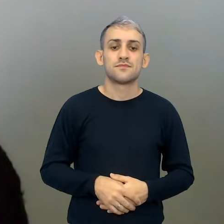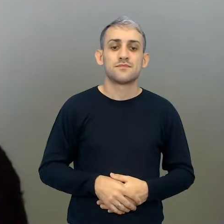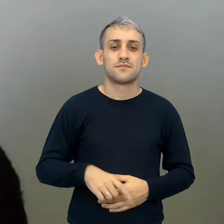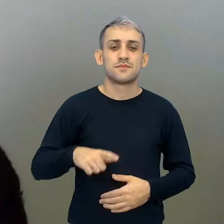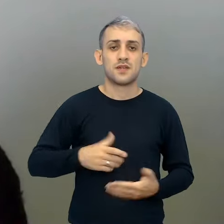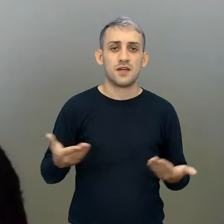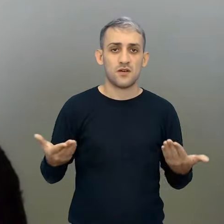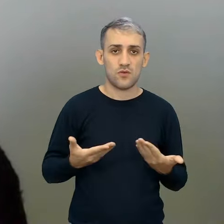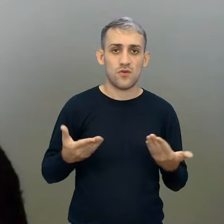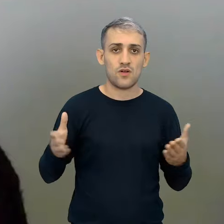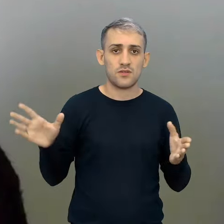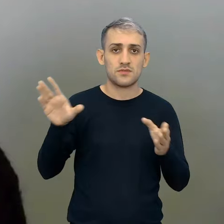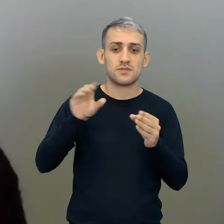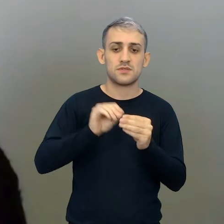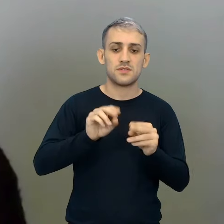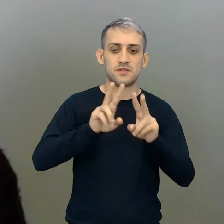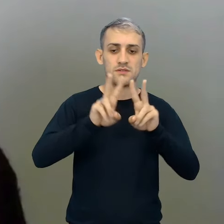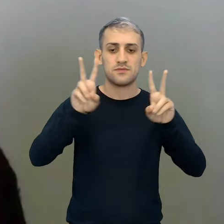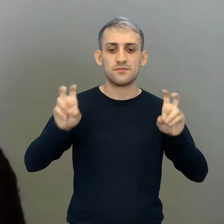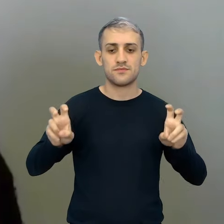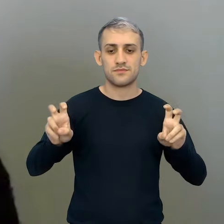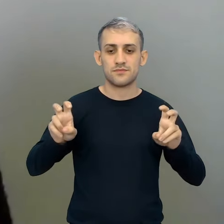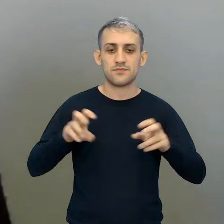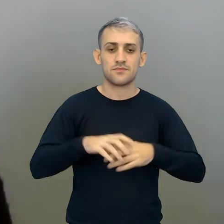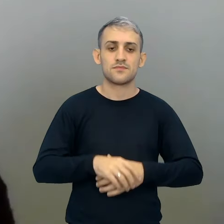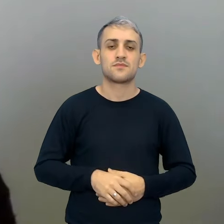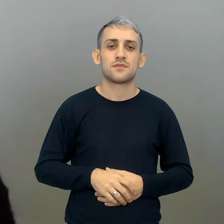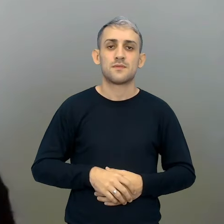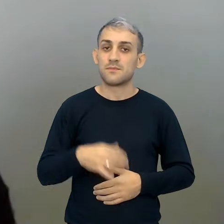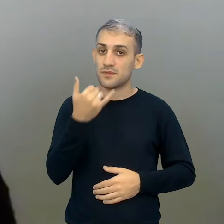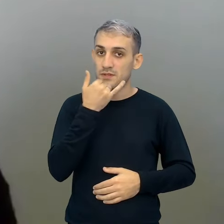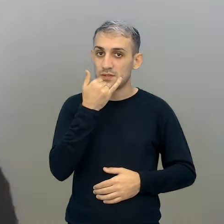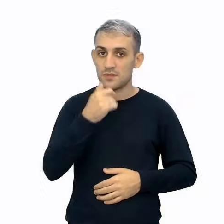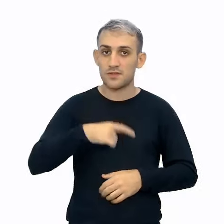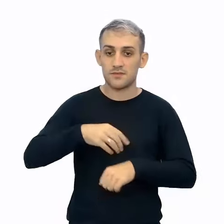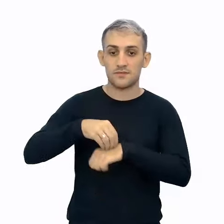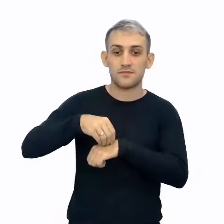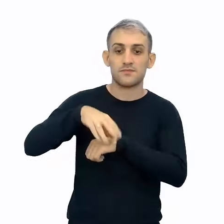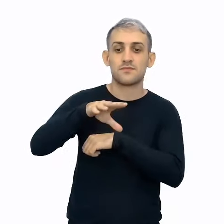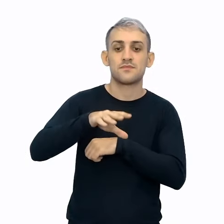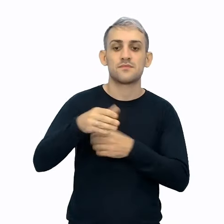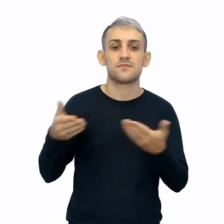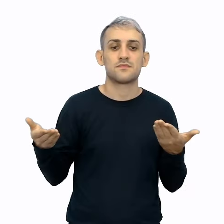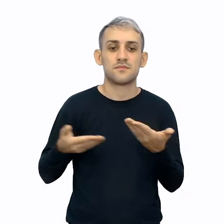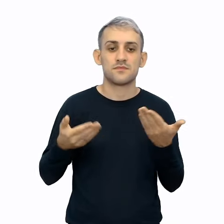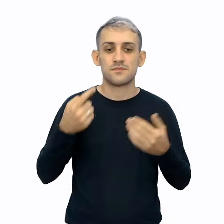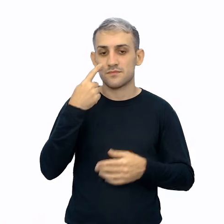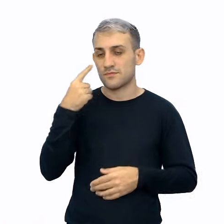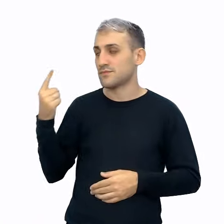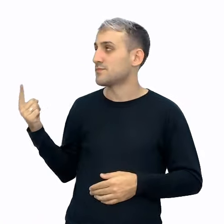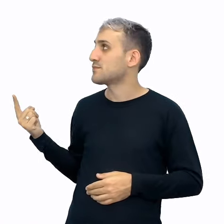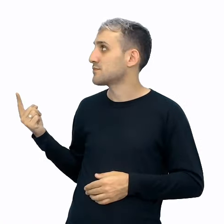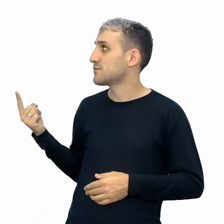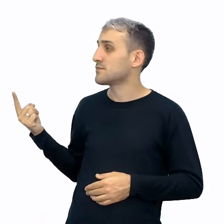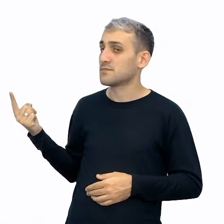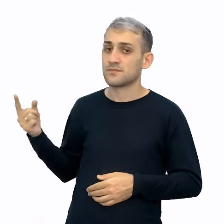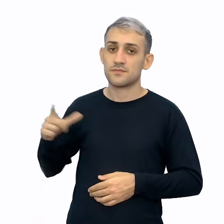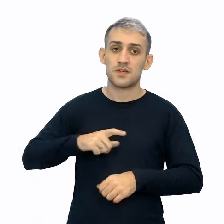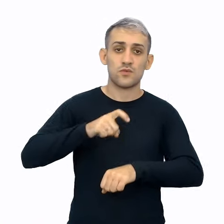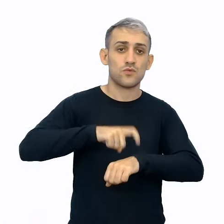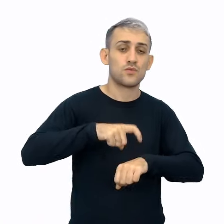sistematização de hoje não desculpa para a sugestão do desdobramento né estamos aqui falando então do momento